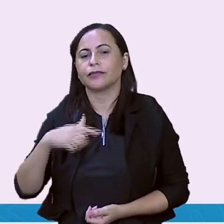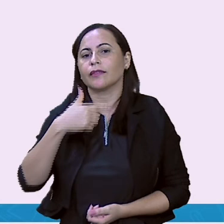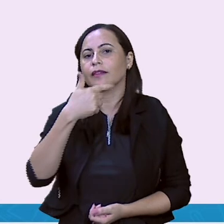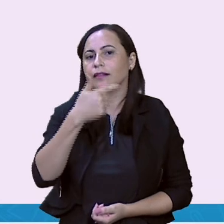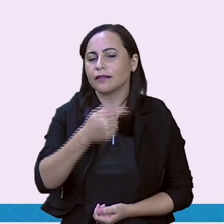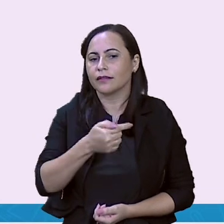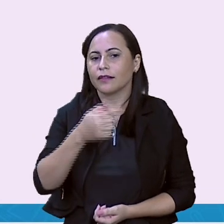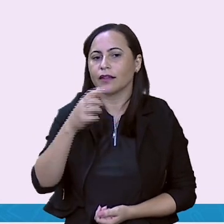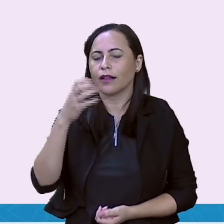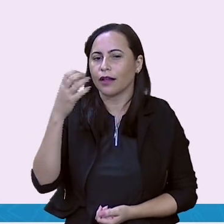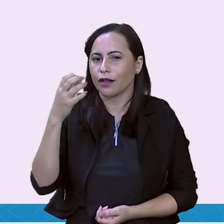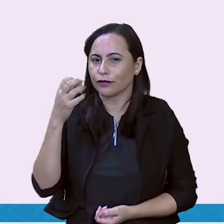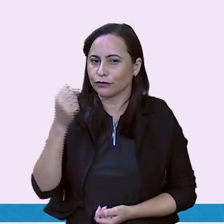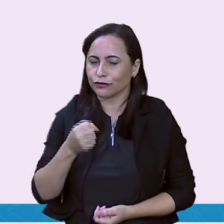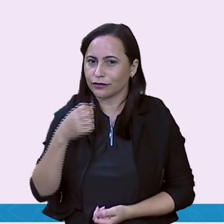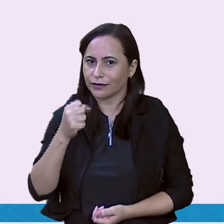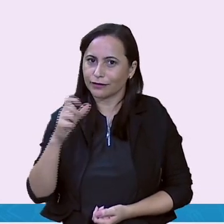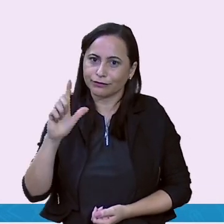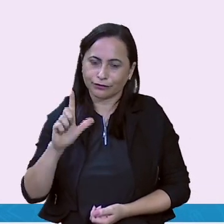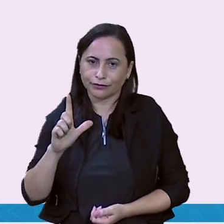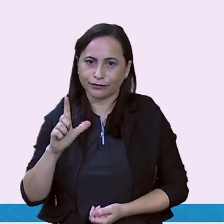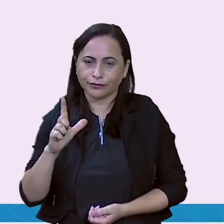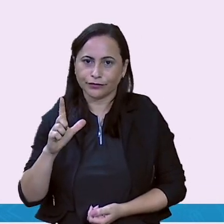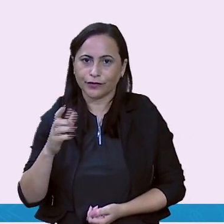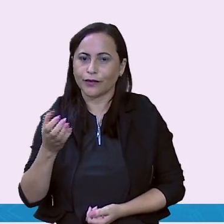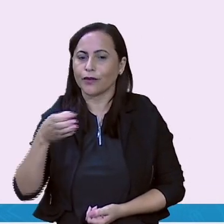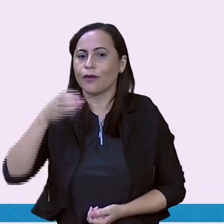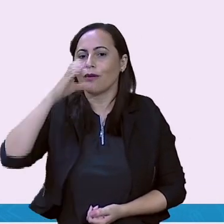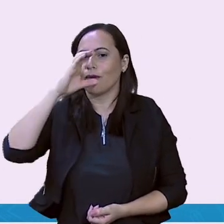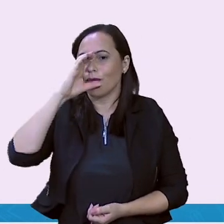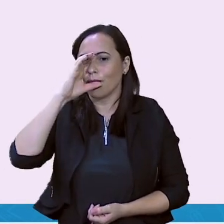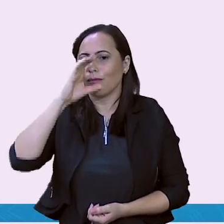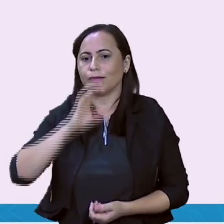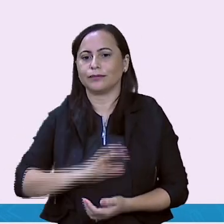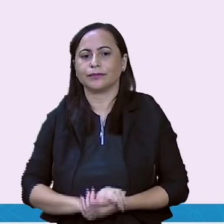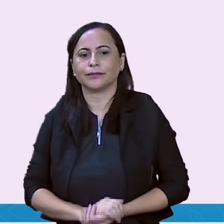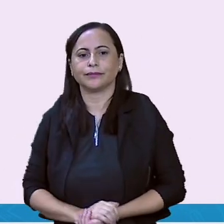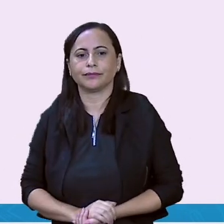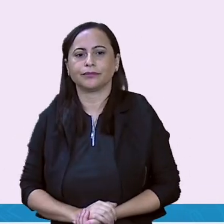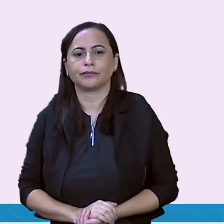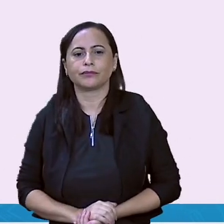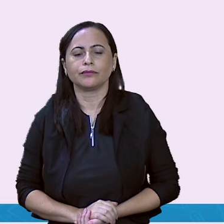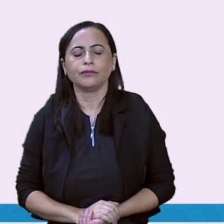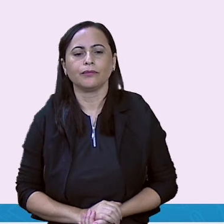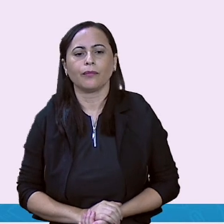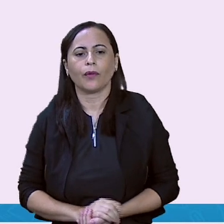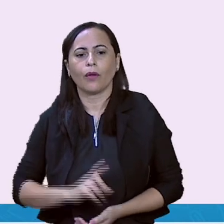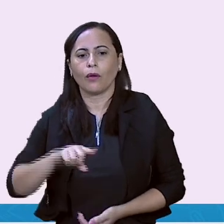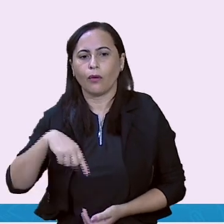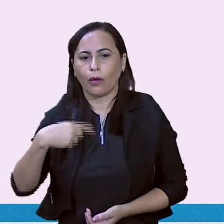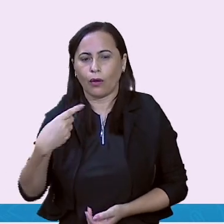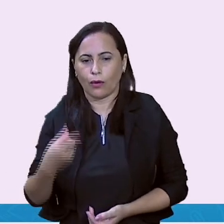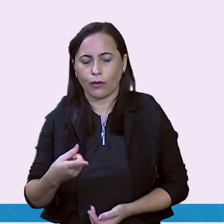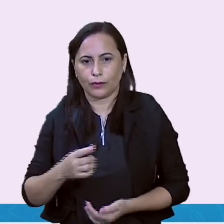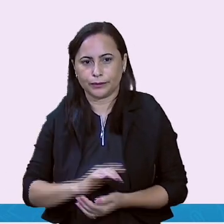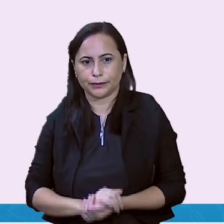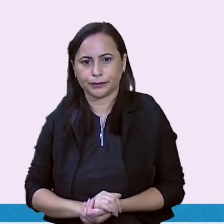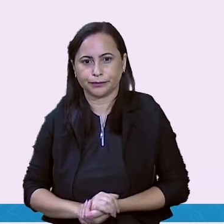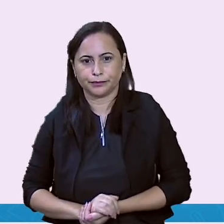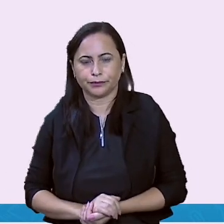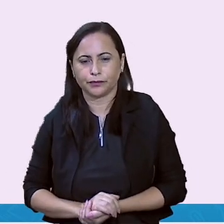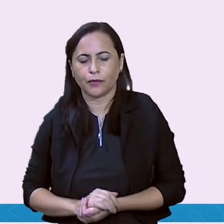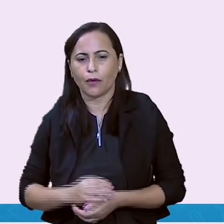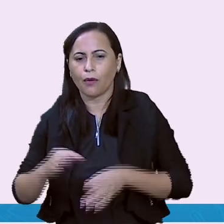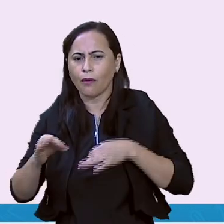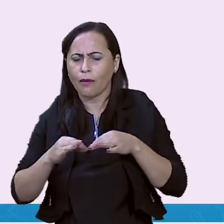de leite. Bastante leite, né, gente? E agora aqui, ó, quando preparava a festa de aniversário